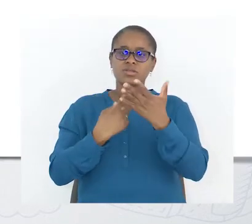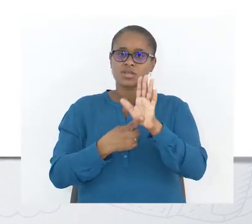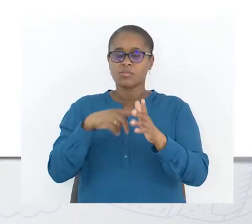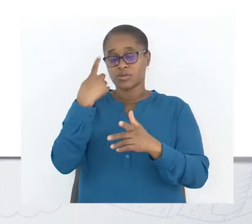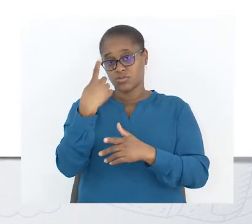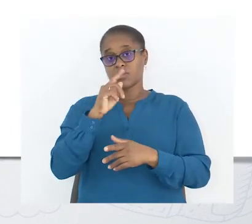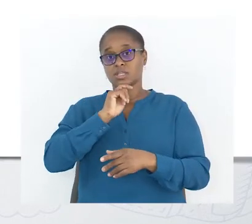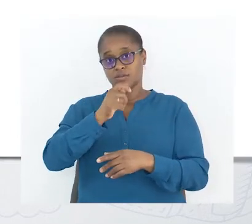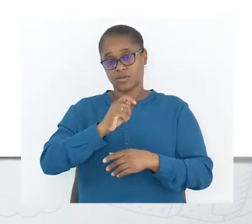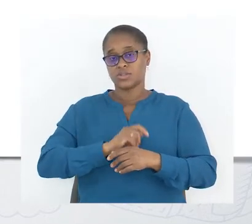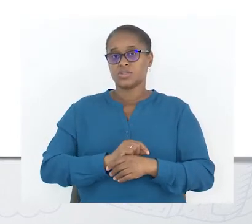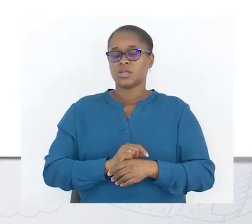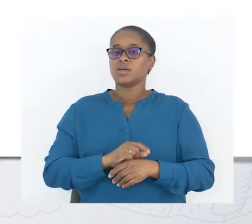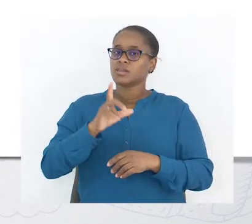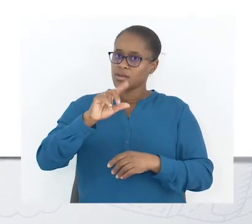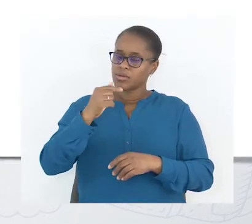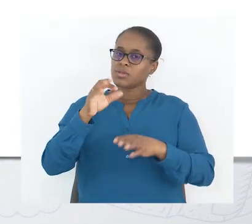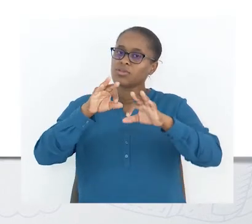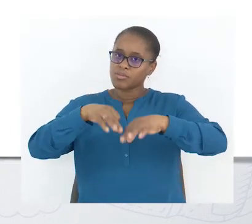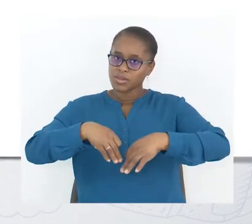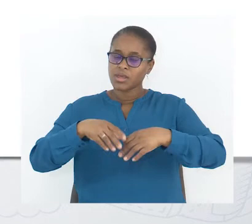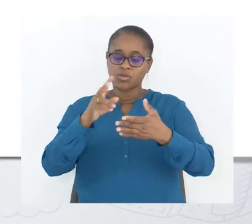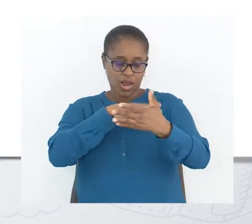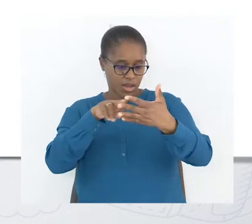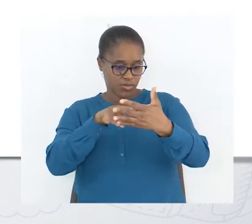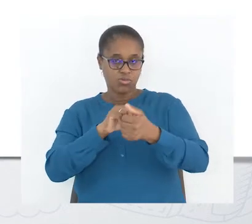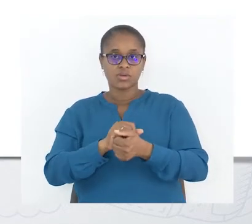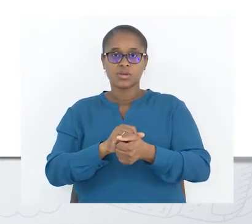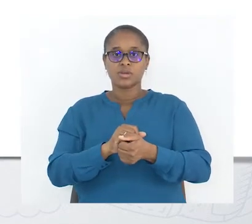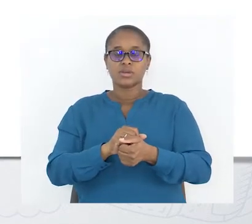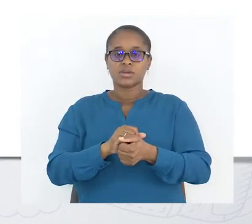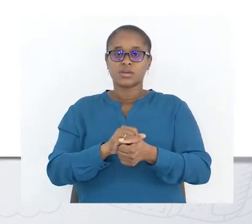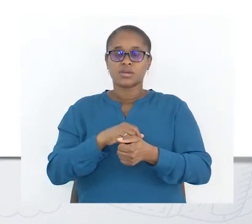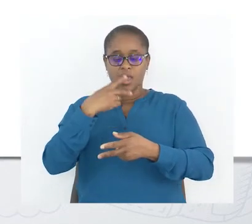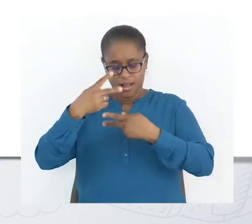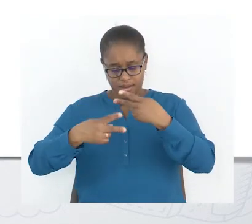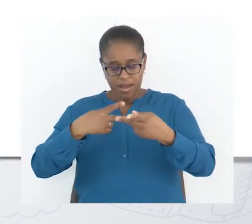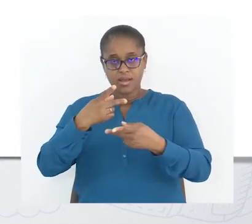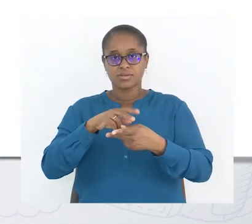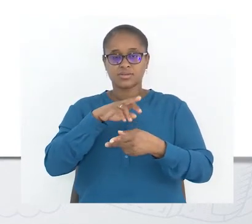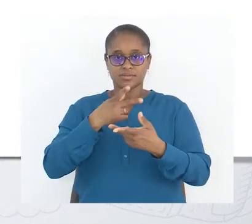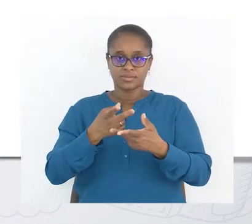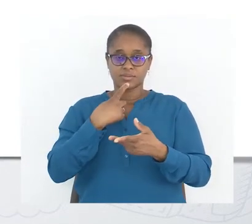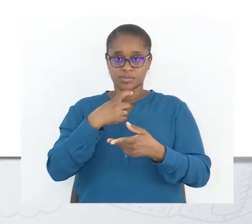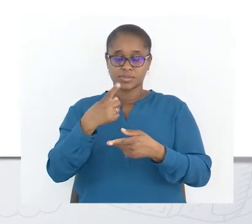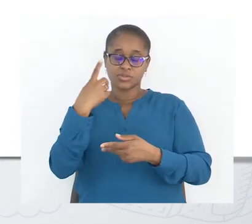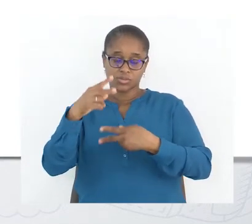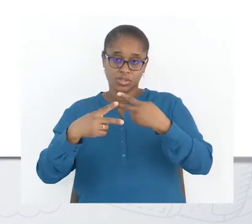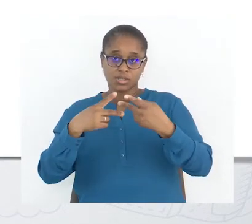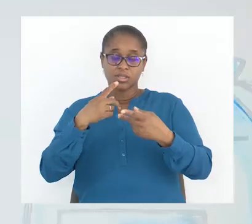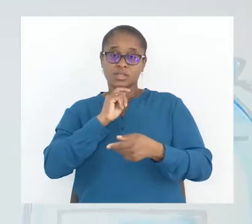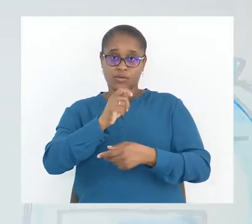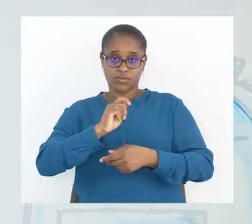uma entrevista e terminamos com a leitura e a análise de uma